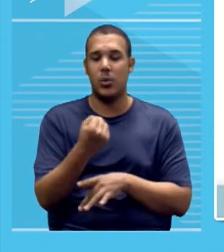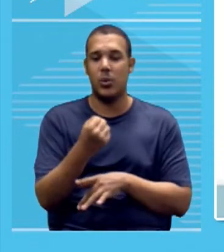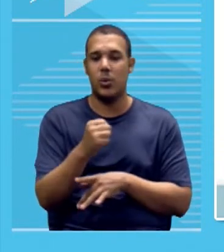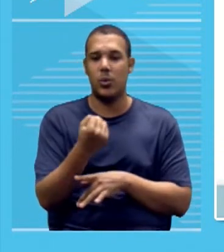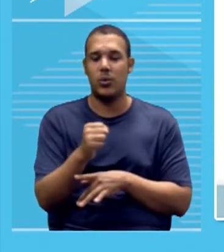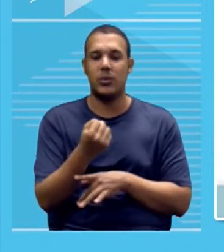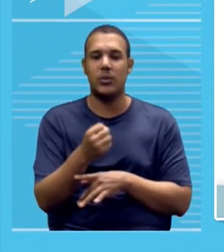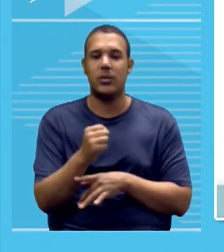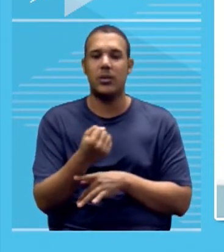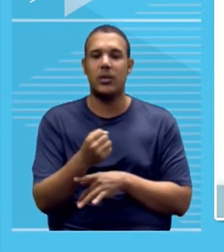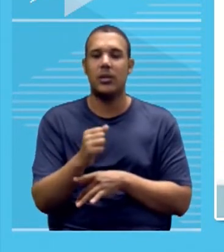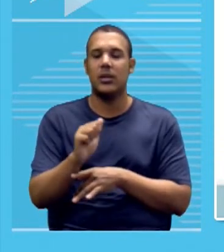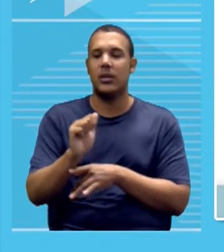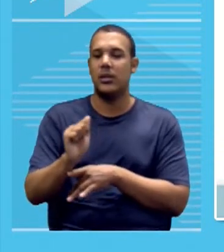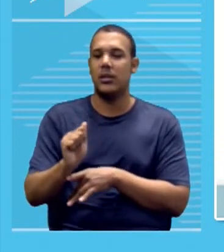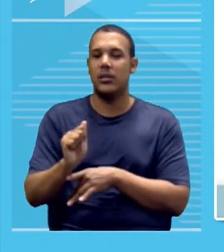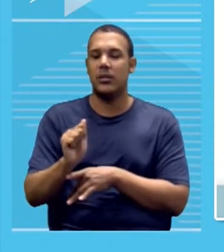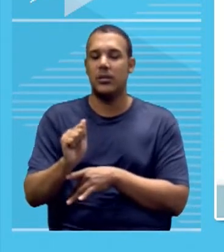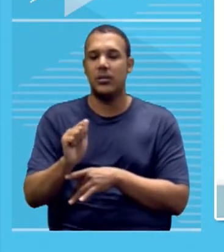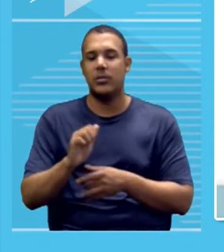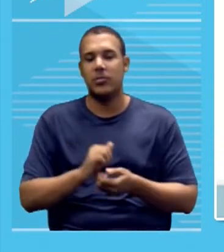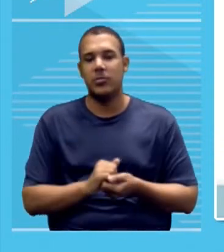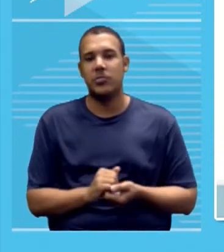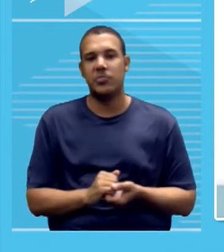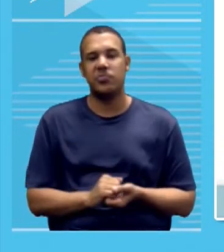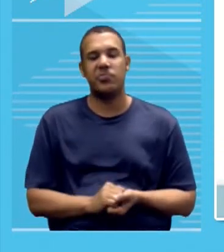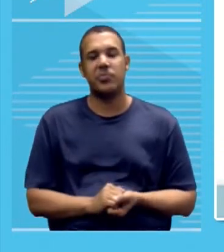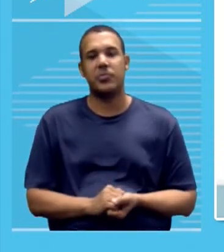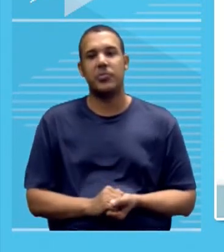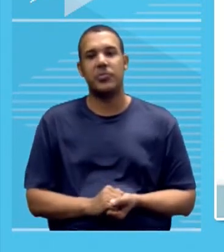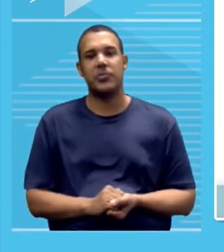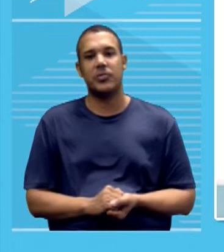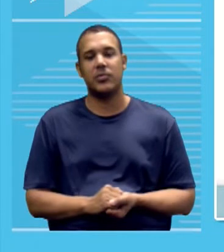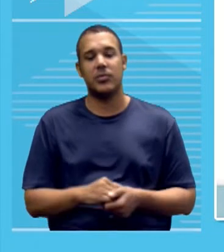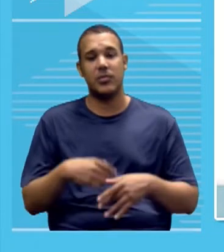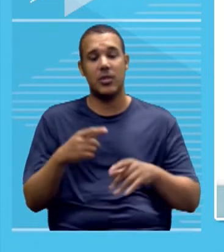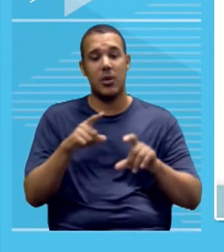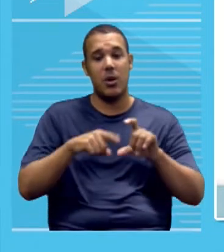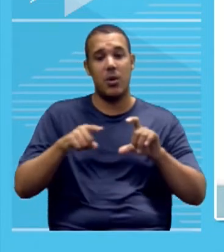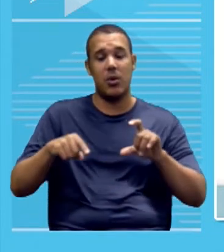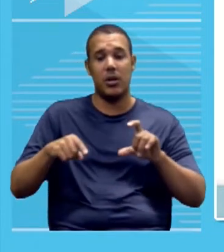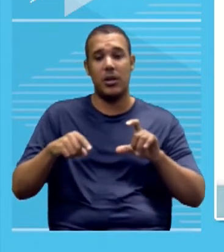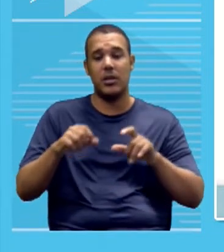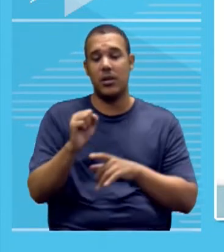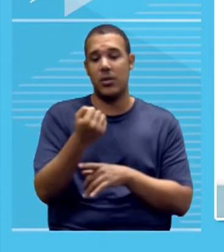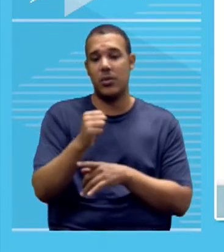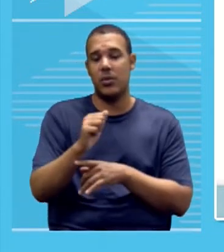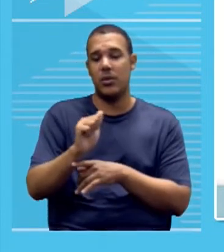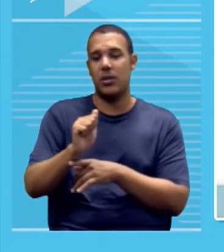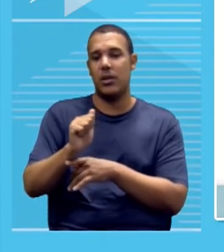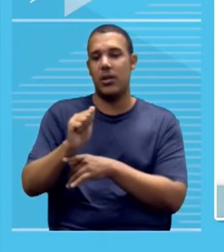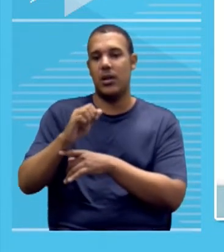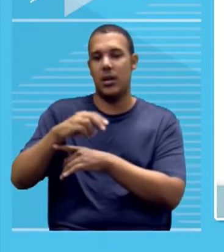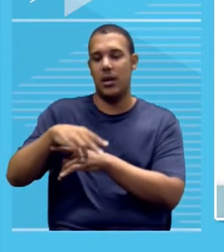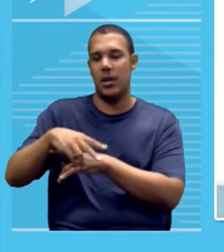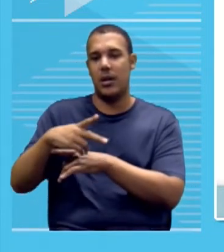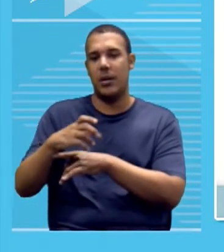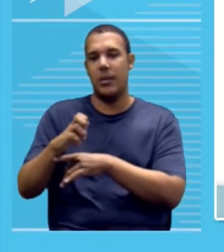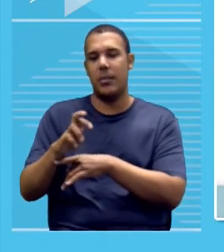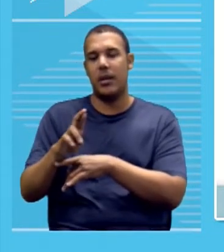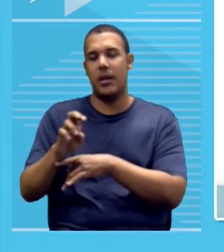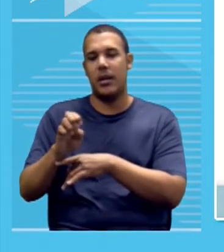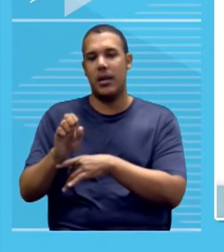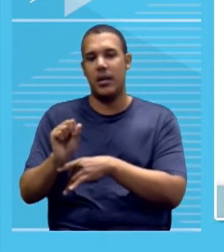8 amperes. Então, você teria uma corrente valendo aí 8